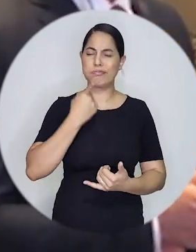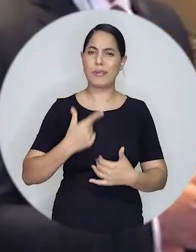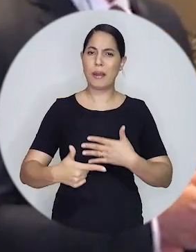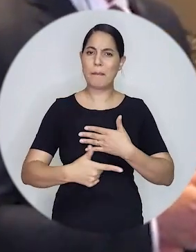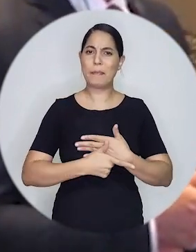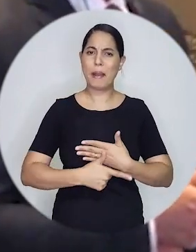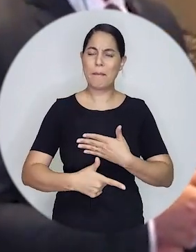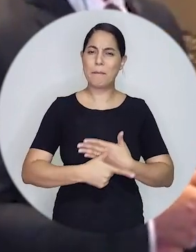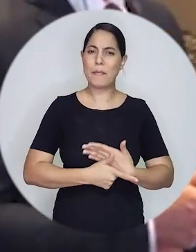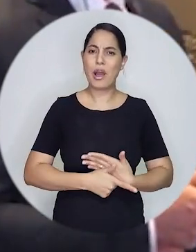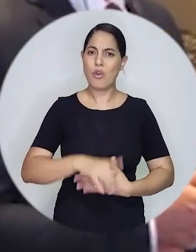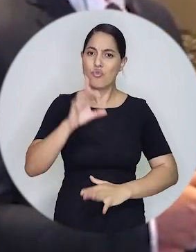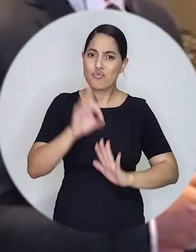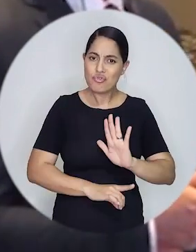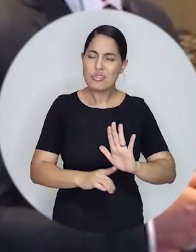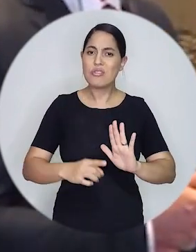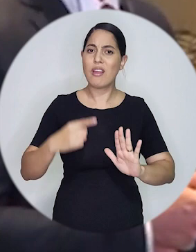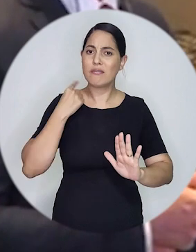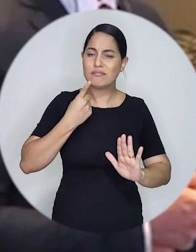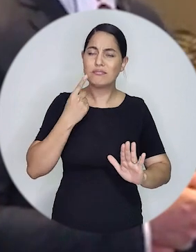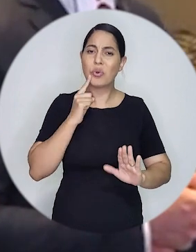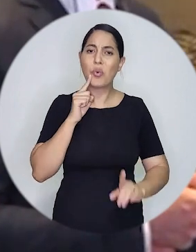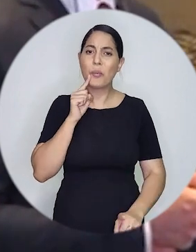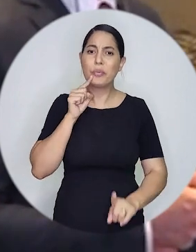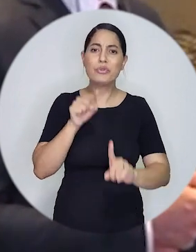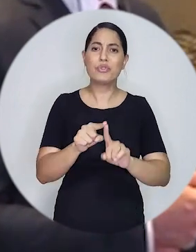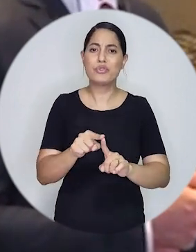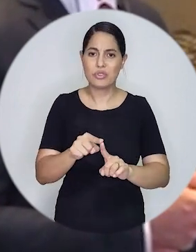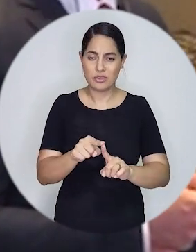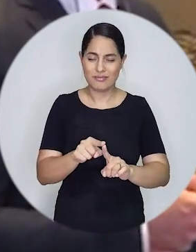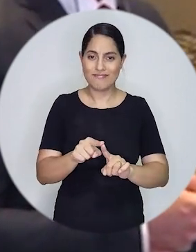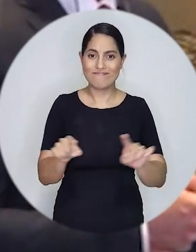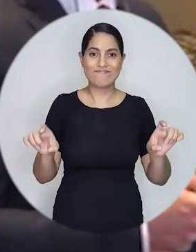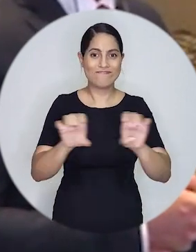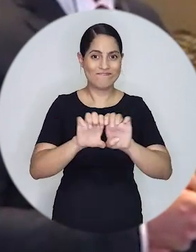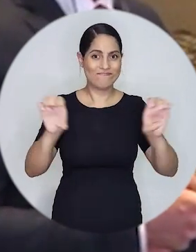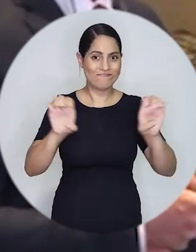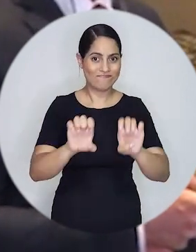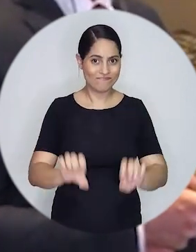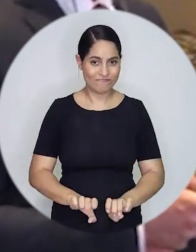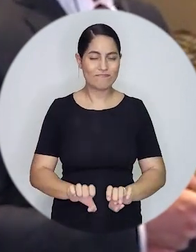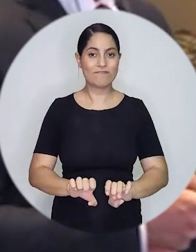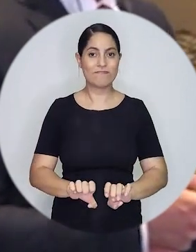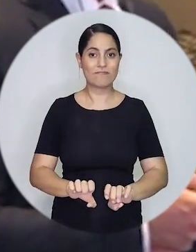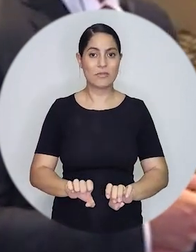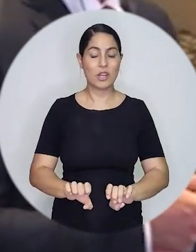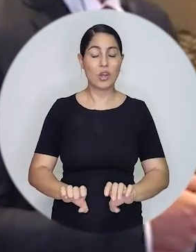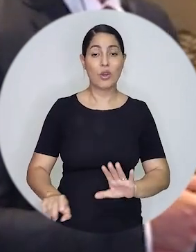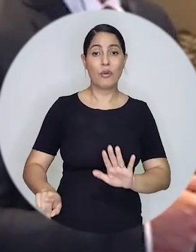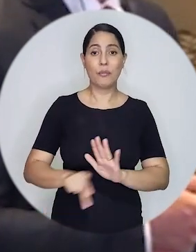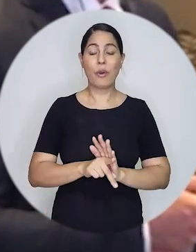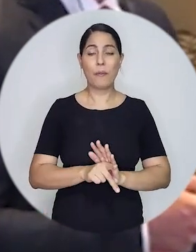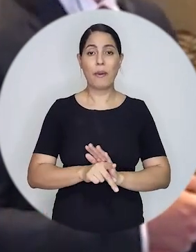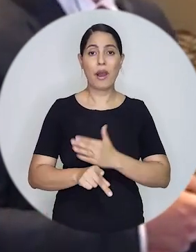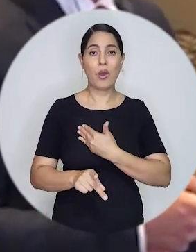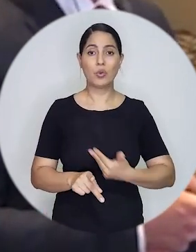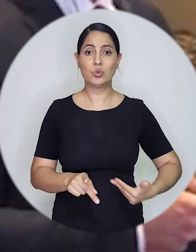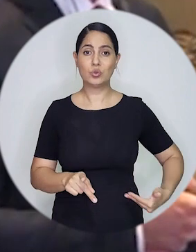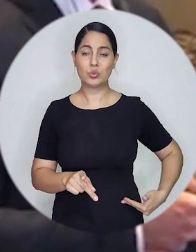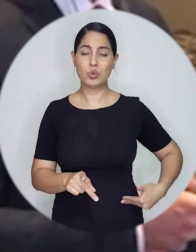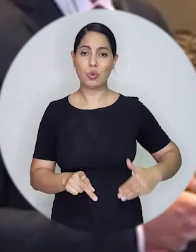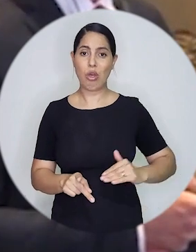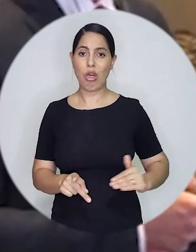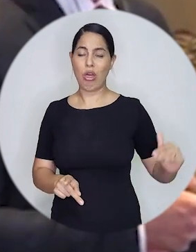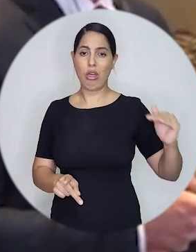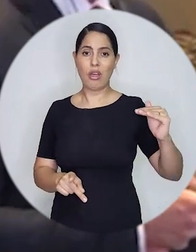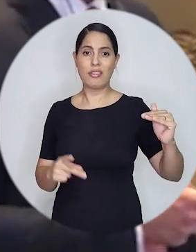advogado, usando das suas prerrogativas para fazer esse trabalho de restabelecimento de um ato por parte da